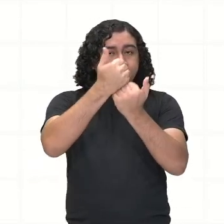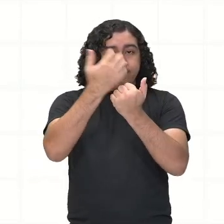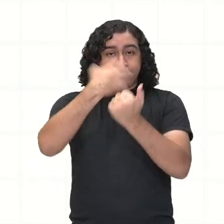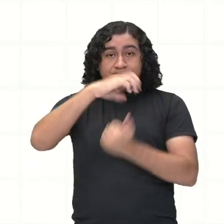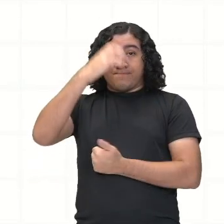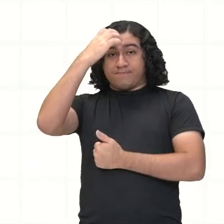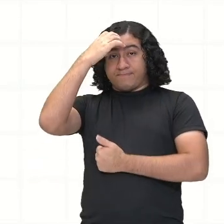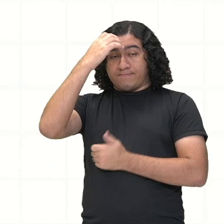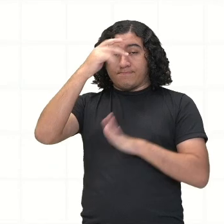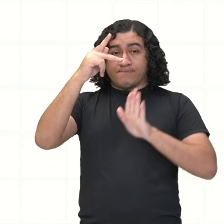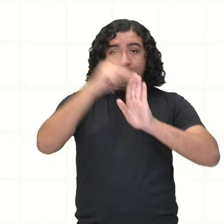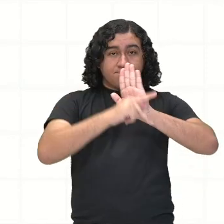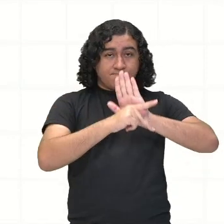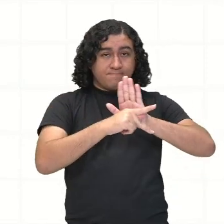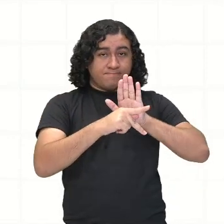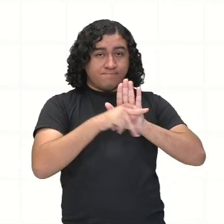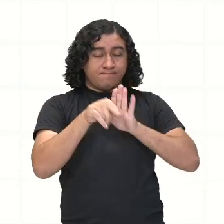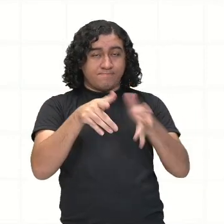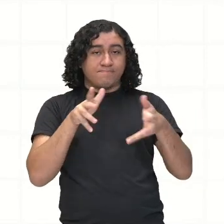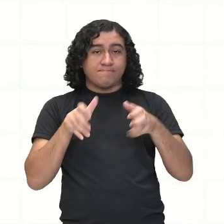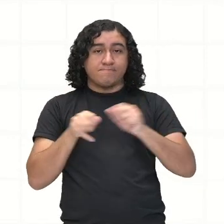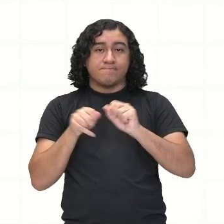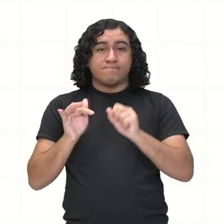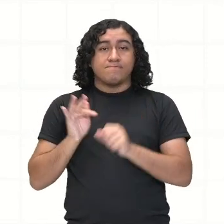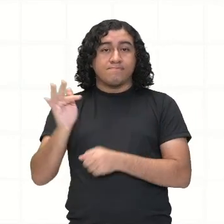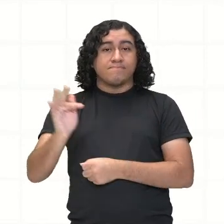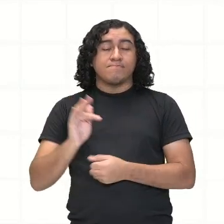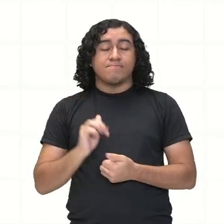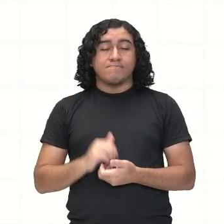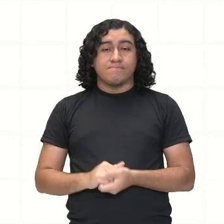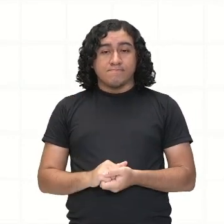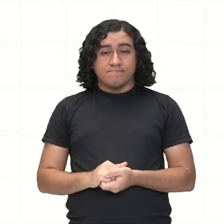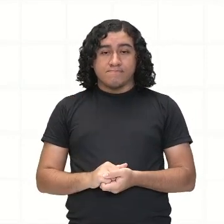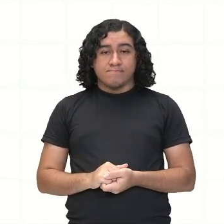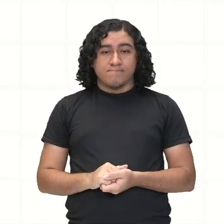em projetos que ele gostaria de realizar. E com